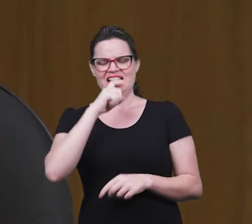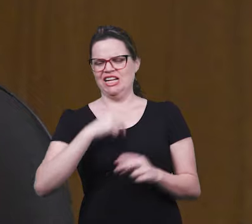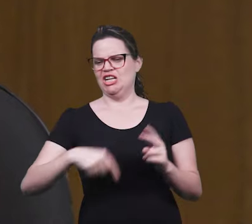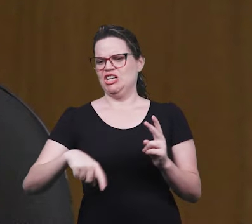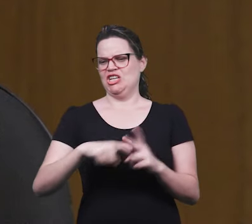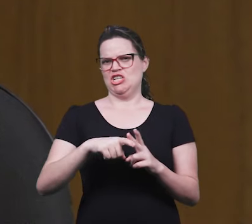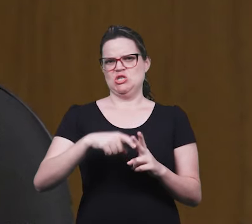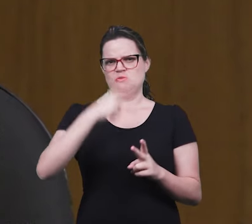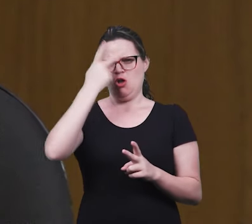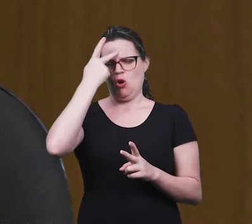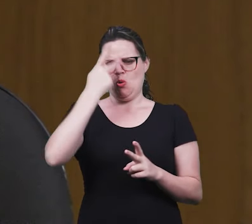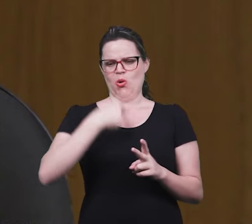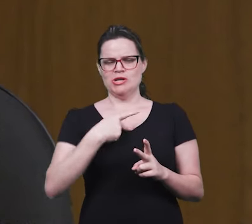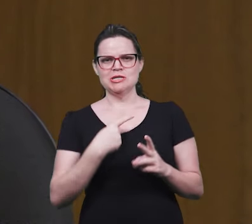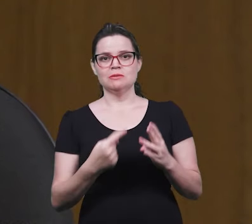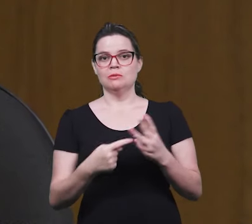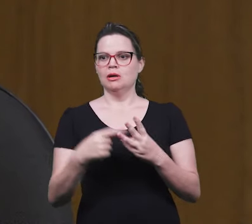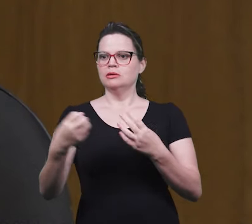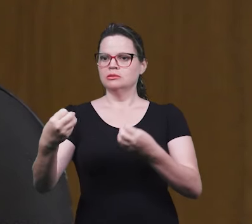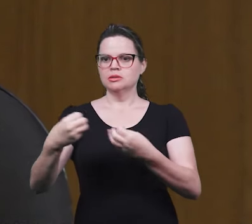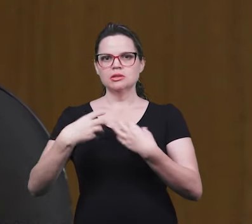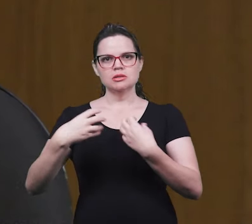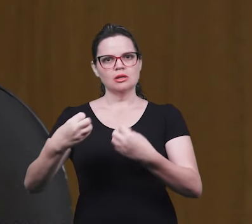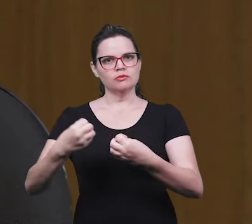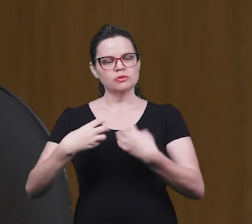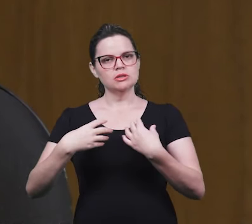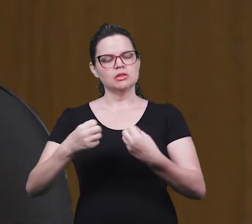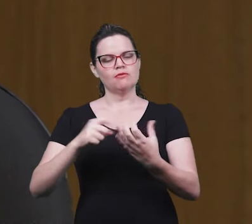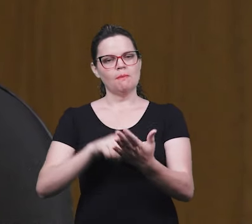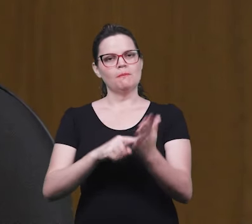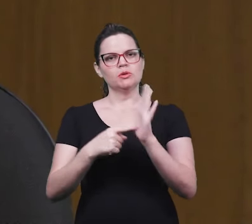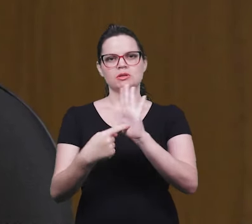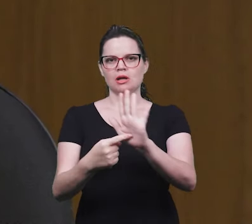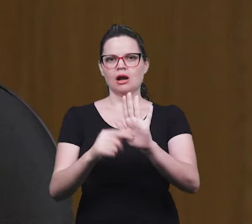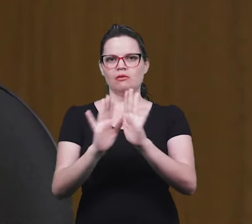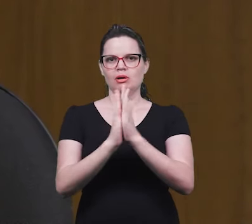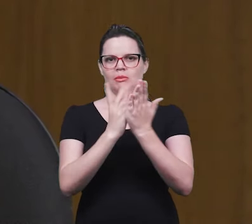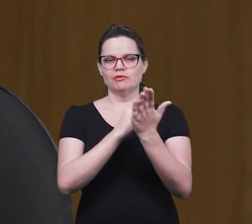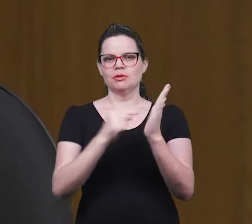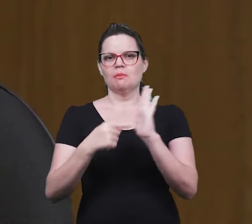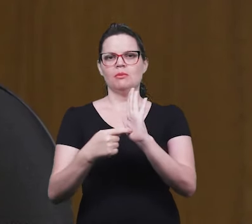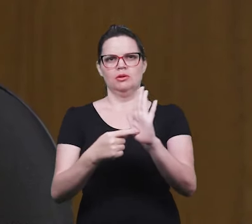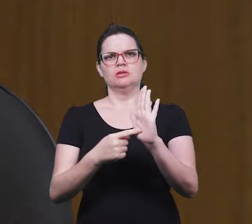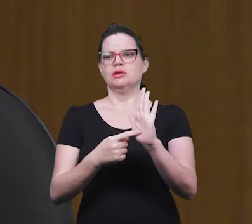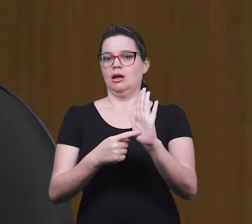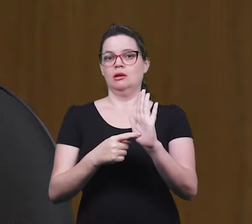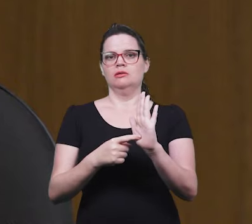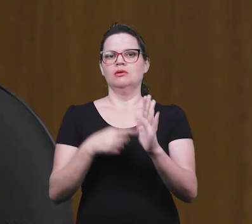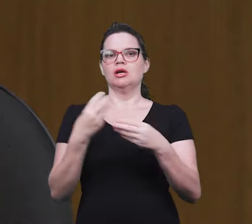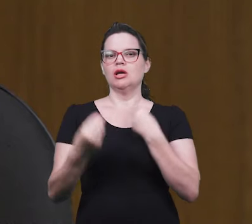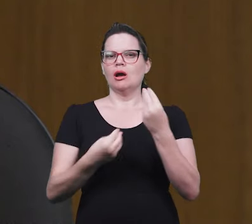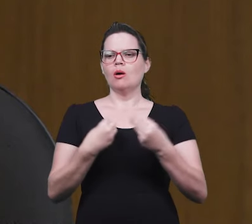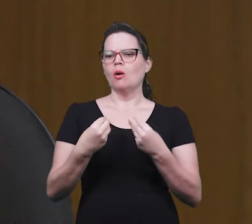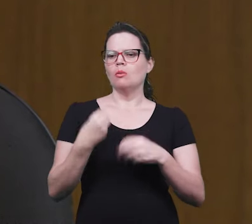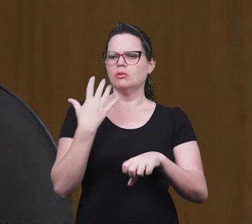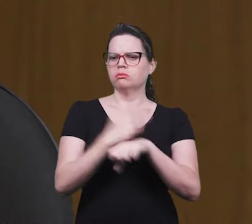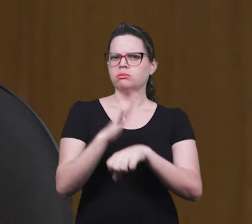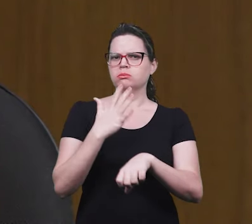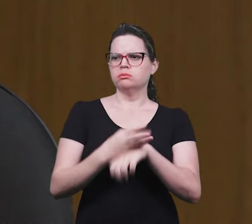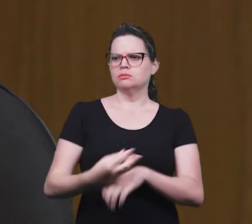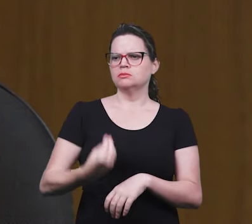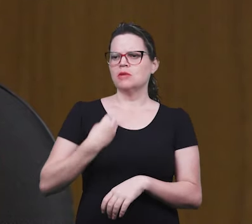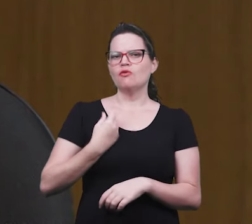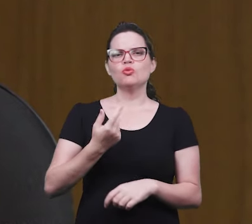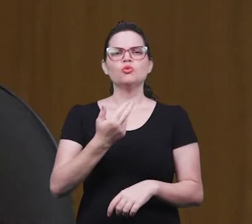inveja, e nos ensinava a palavra do Senhor, pegava o texto e dava uma lição de vida. Então nós fomos